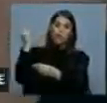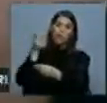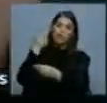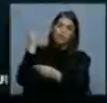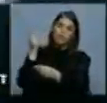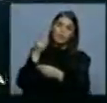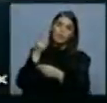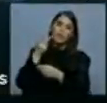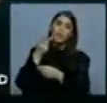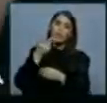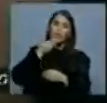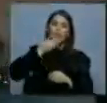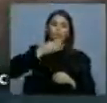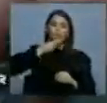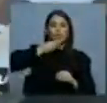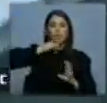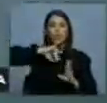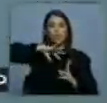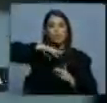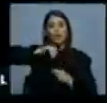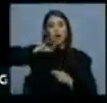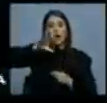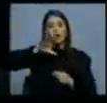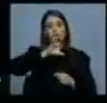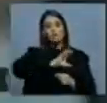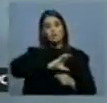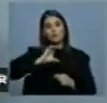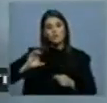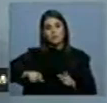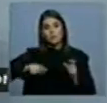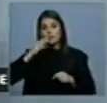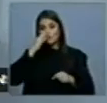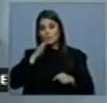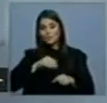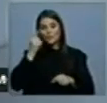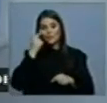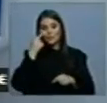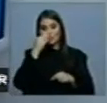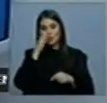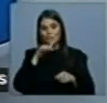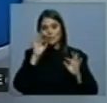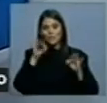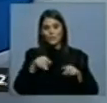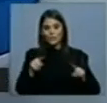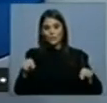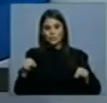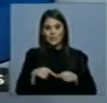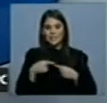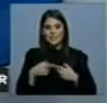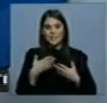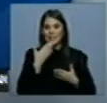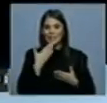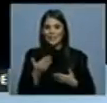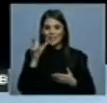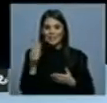e, portanto, mais uma sugestão de ciência para os mais novos. Conhecimento para os mais novos no fecho da rubrica desta semana. Obrigada, Miguel.